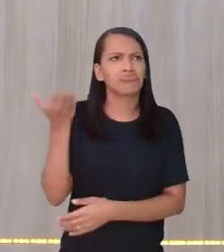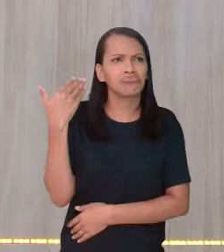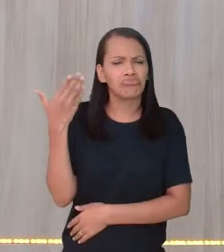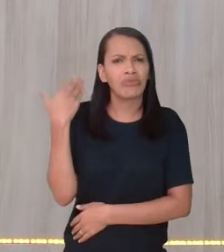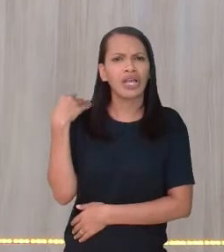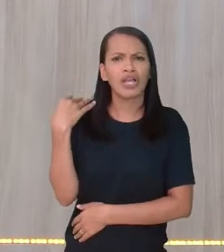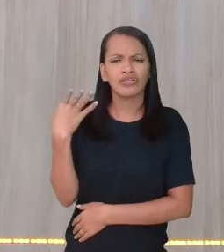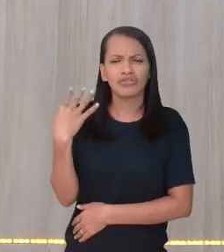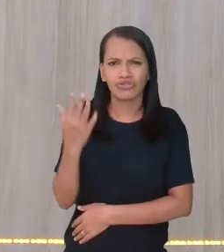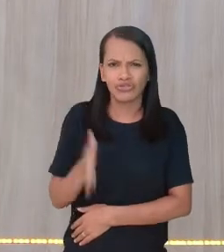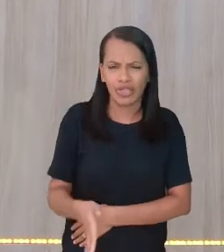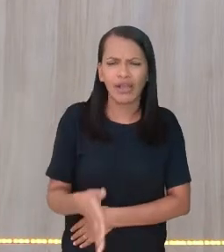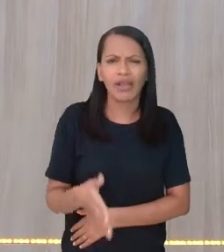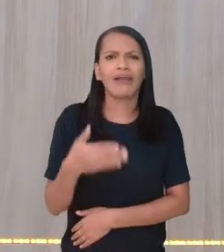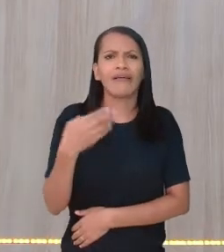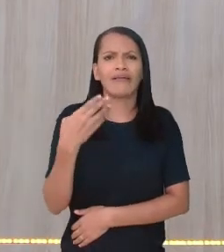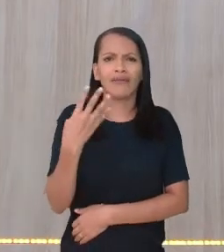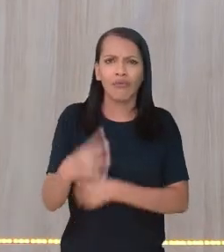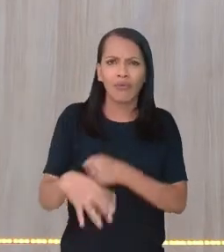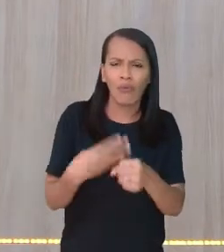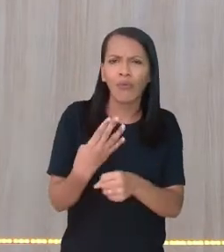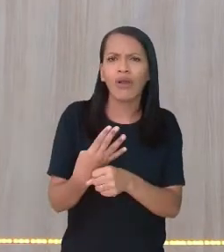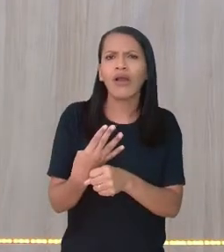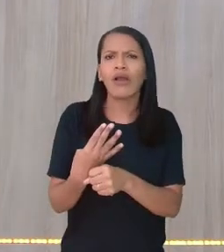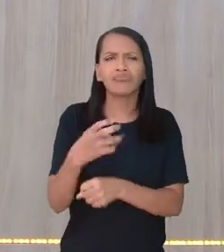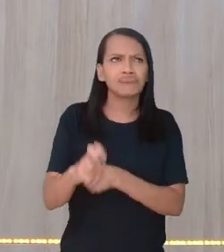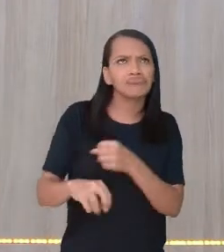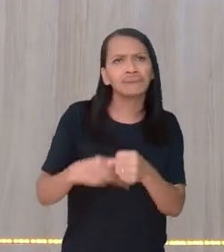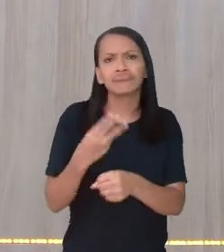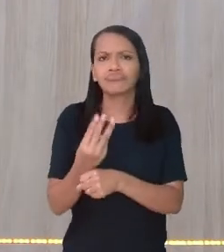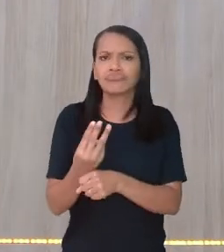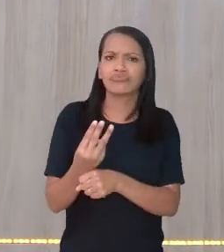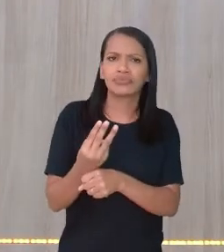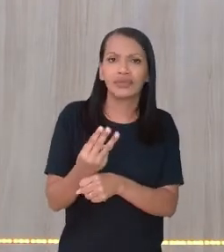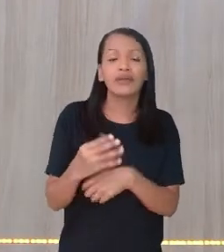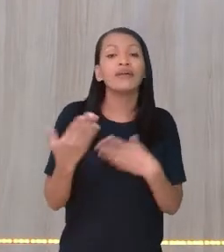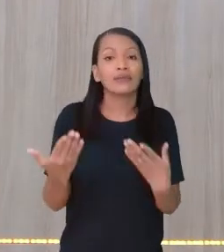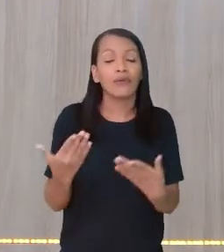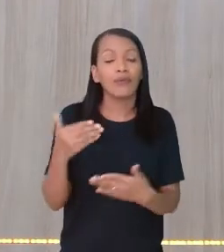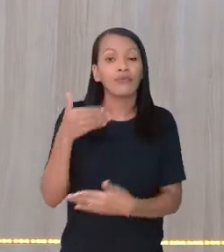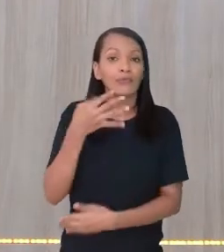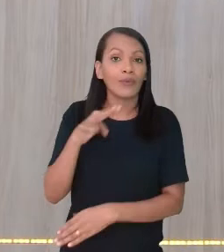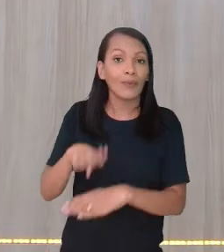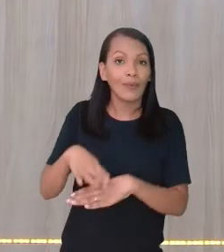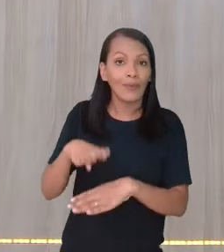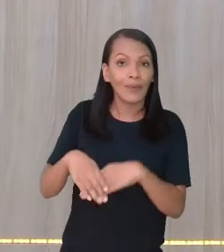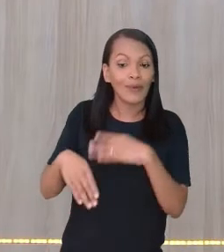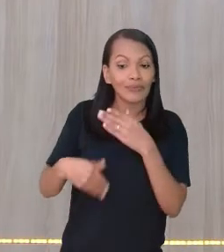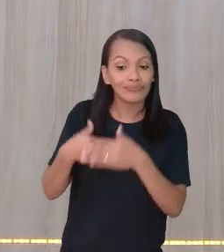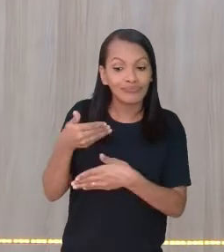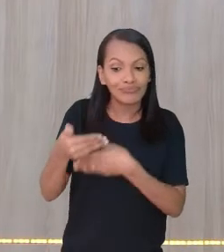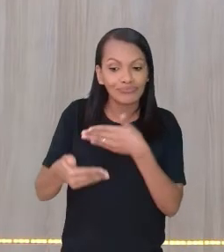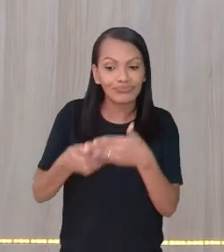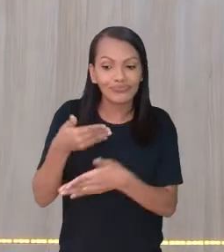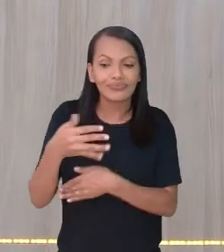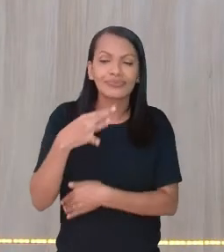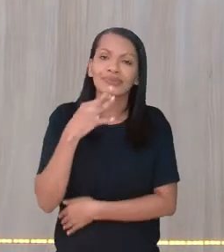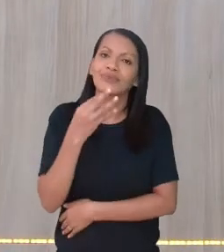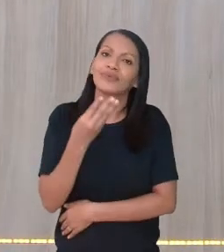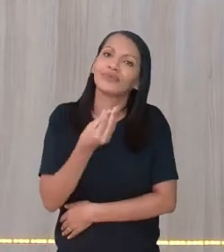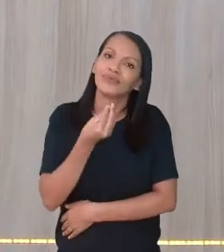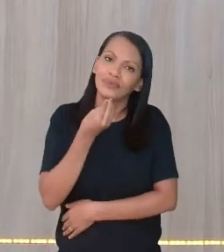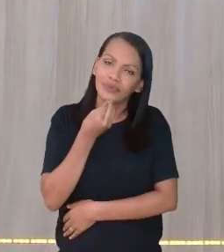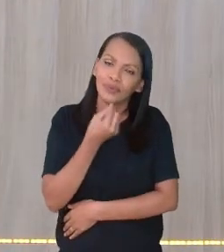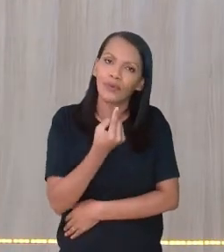há 3 anos atrás, certo? Então, a matemática é isso, é uma construção de conhecimento não só em relação a